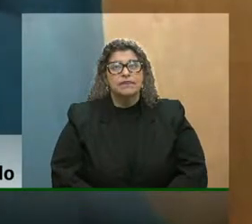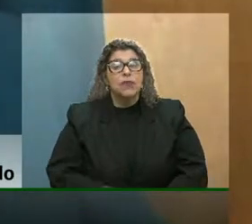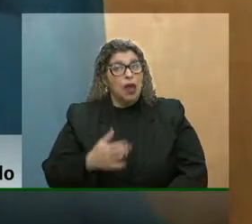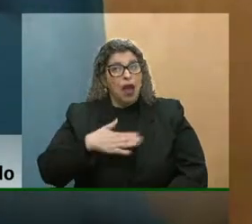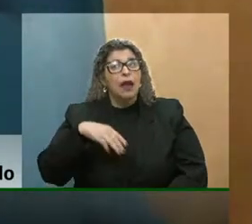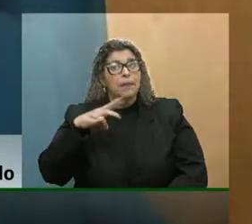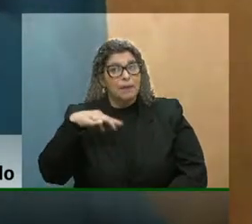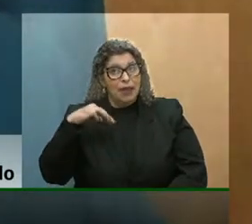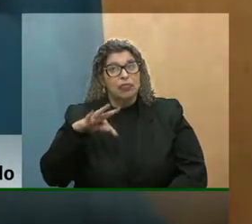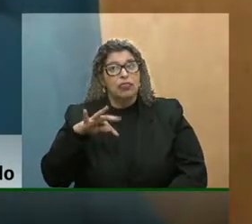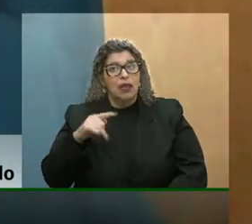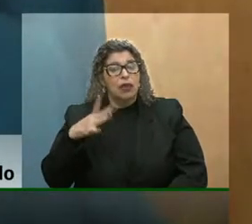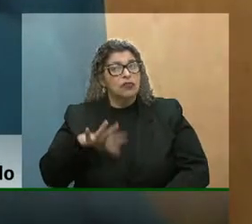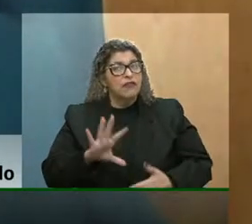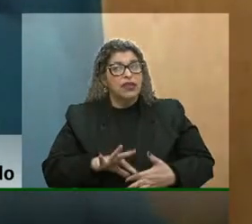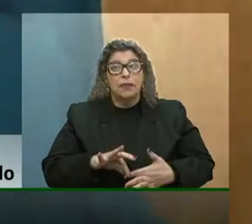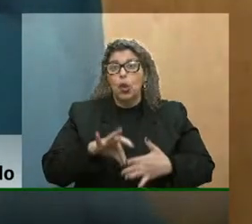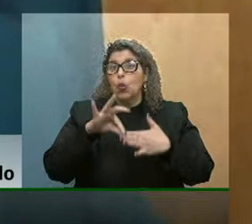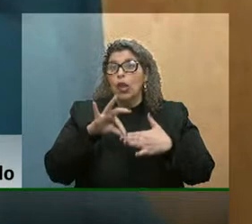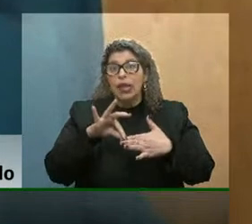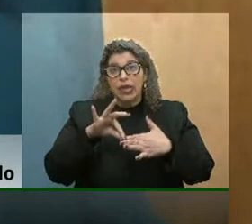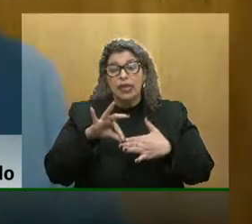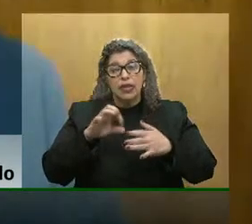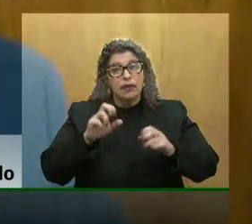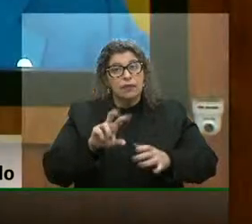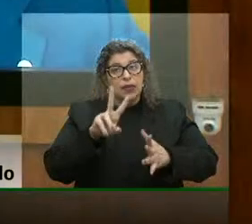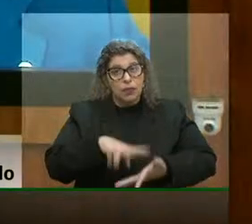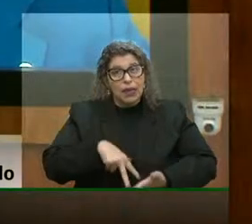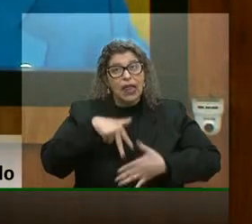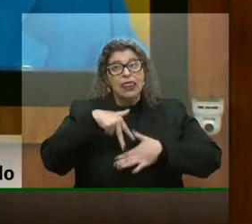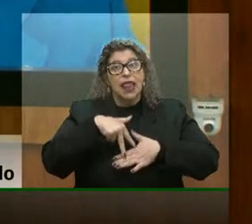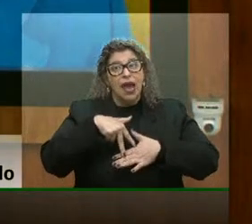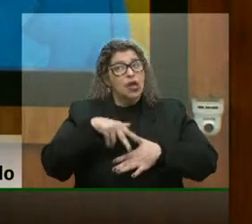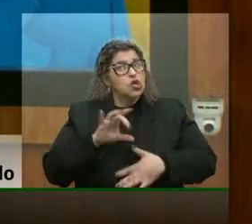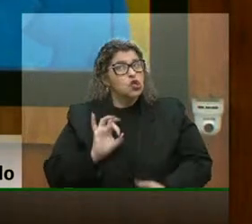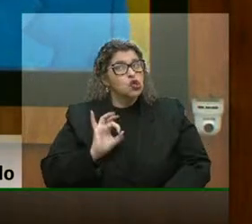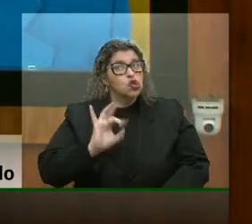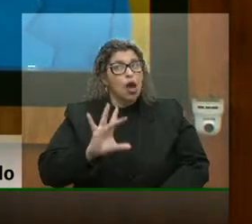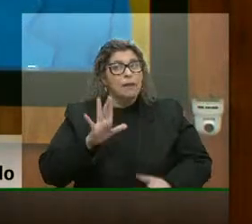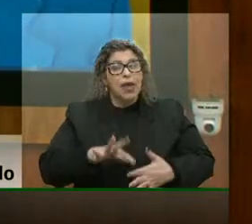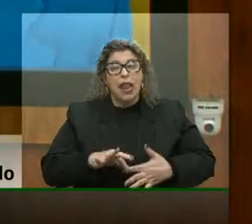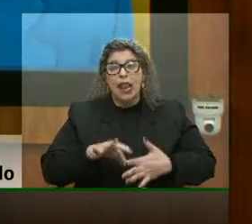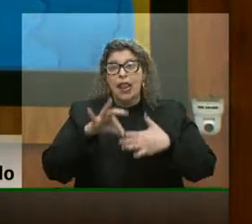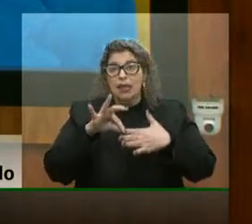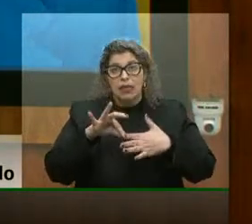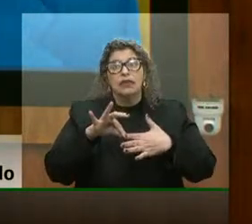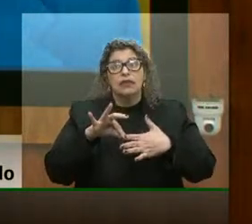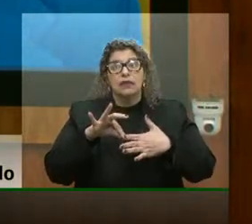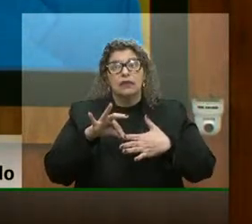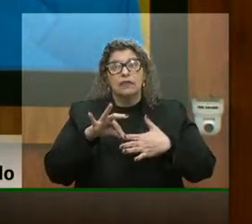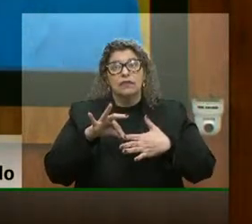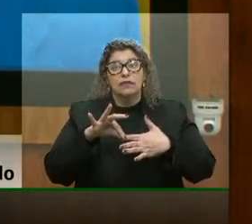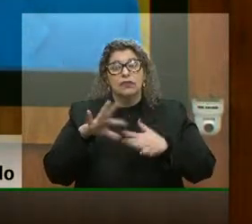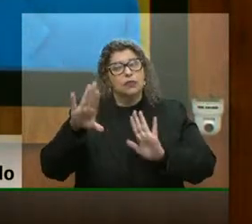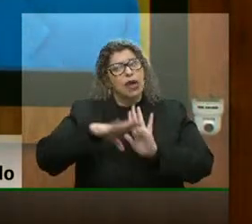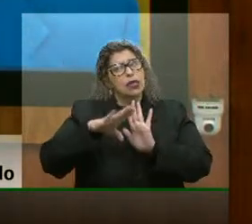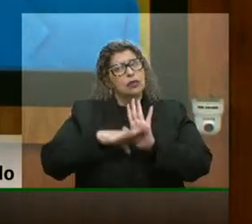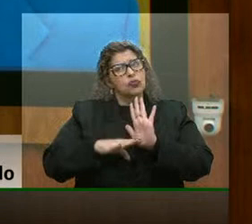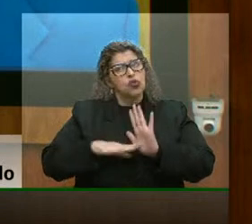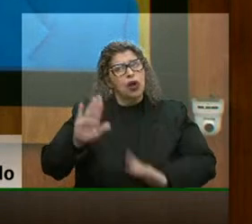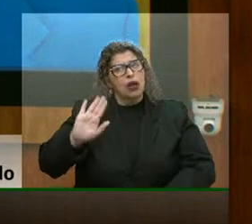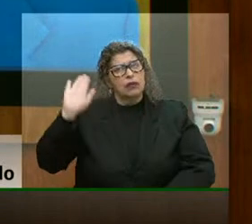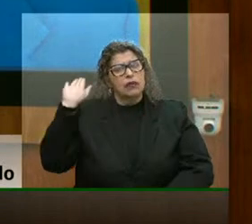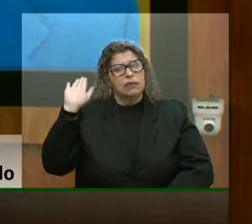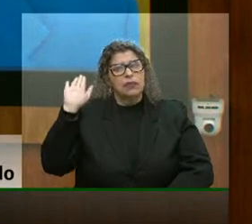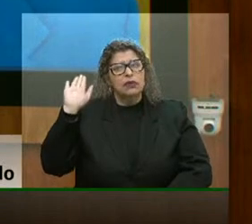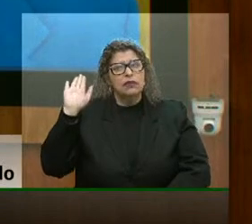de plenário é pelo líder. Emendas de plenário é somente pela liderança. As emendas de plenário... Senhor presidente, uma questão de ordem.